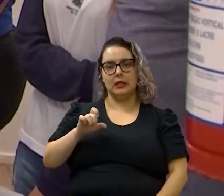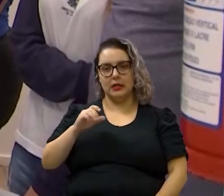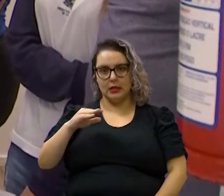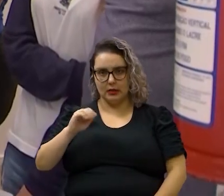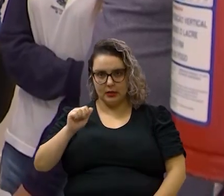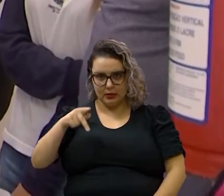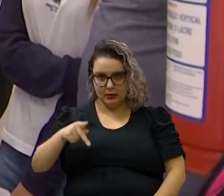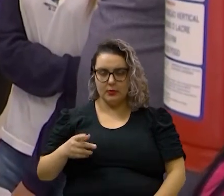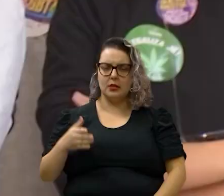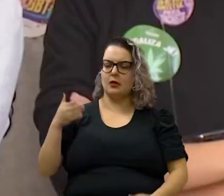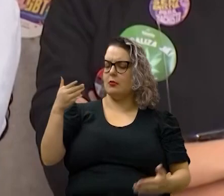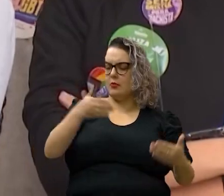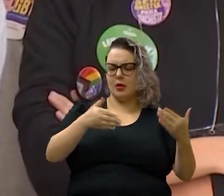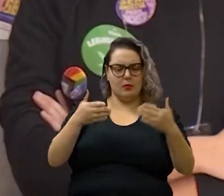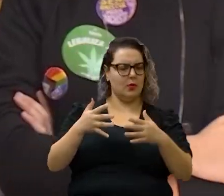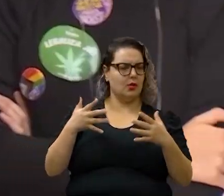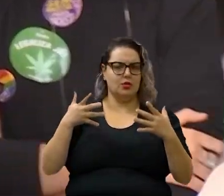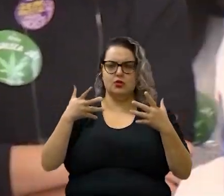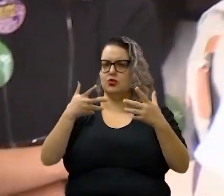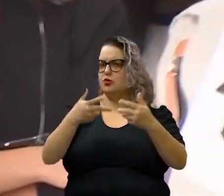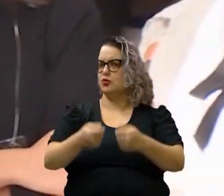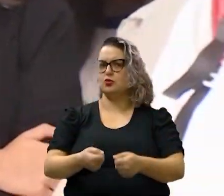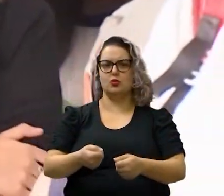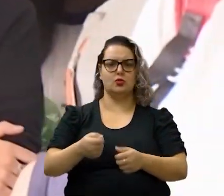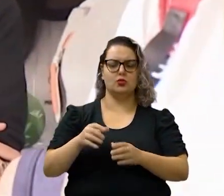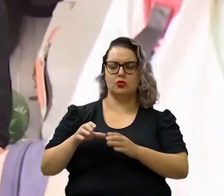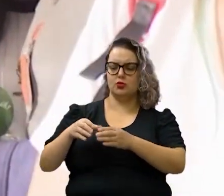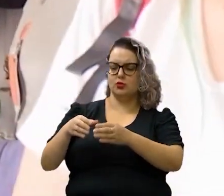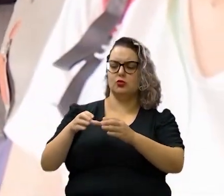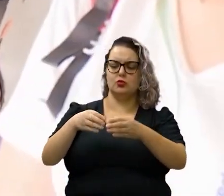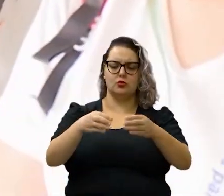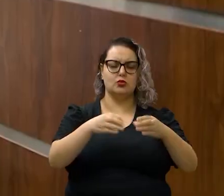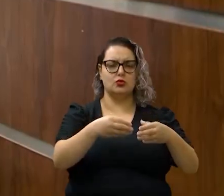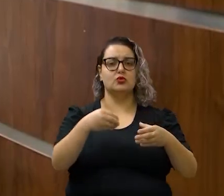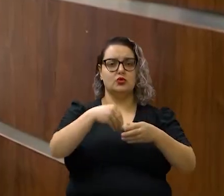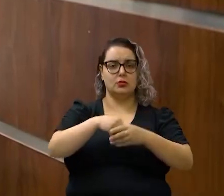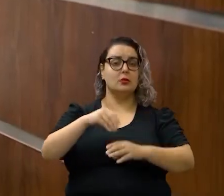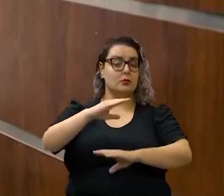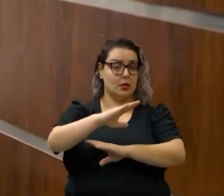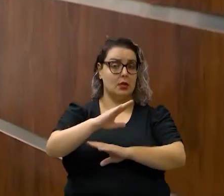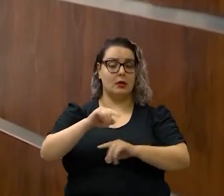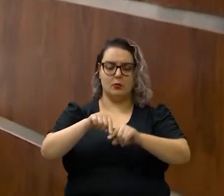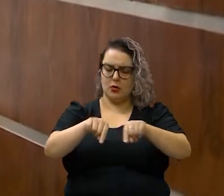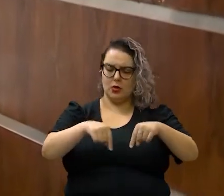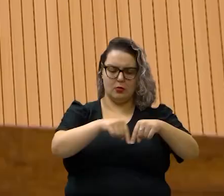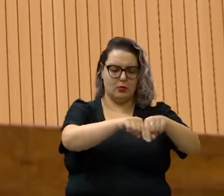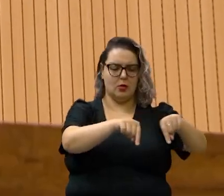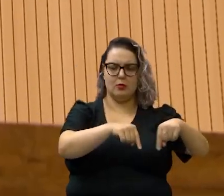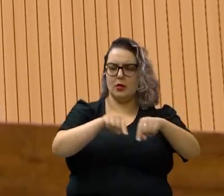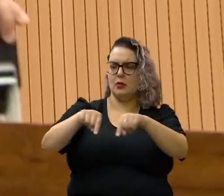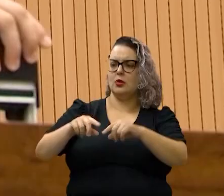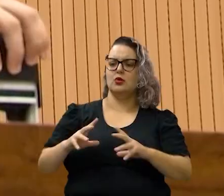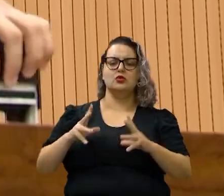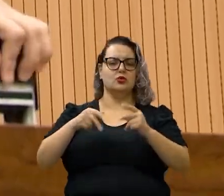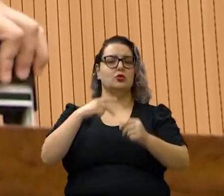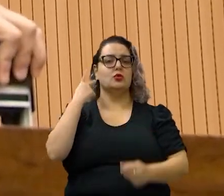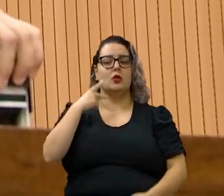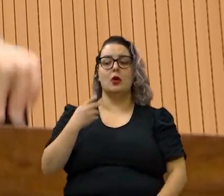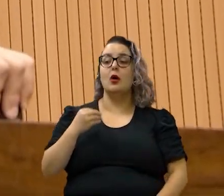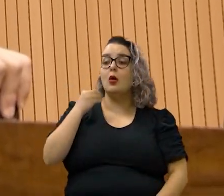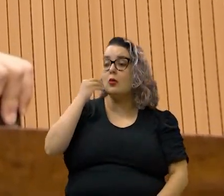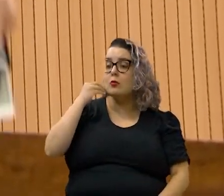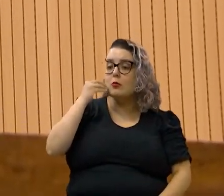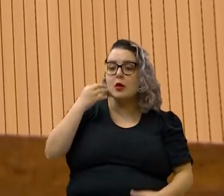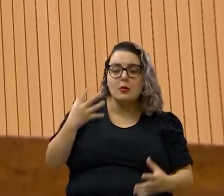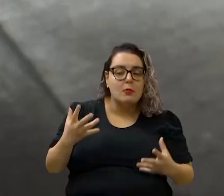telecamp mas que tem a participação envolvimento de todos os departamentos da câmara e também de gabinei de todos os vereadores né